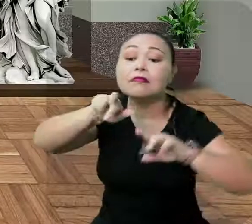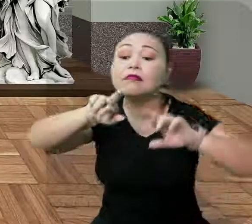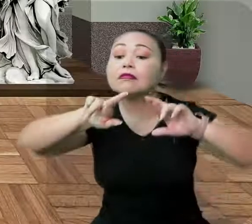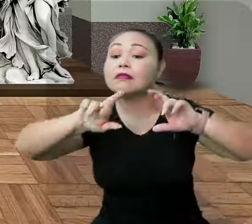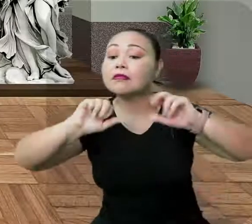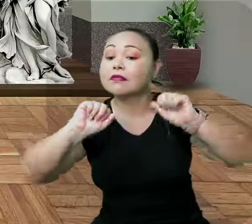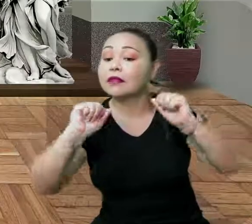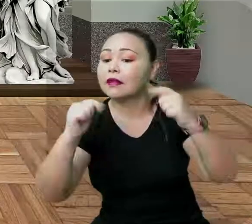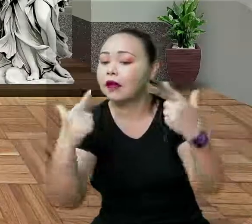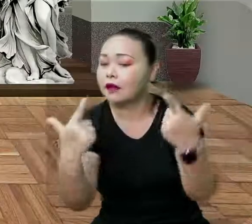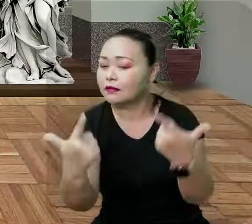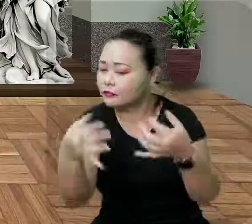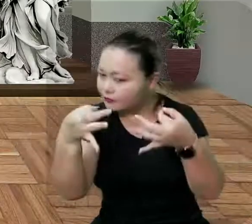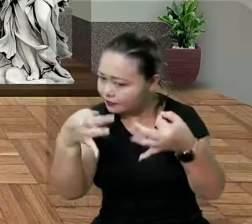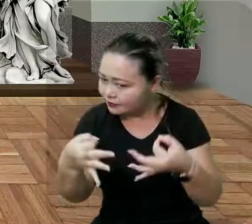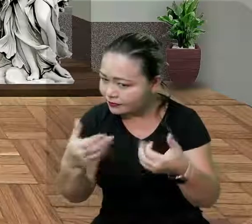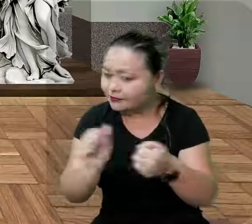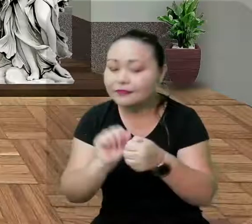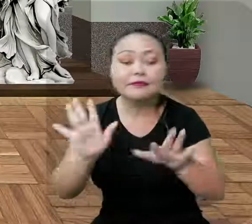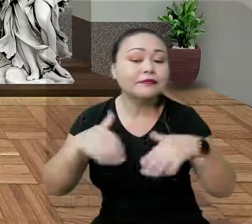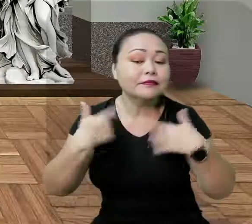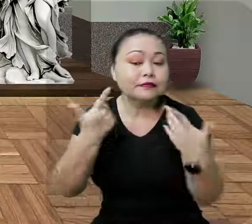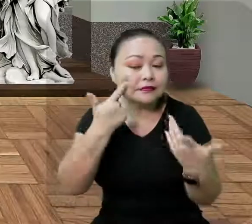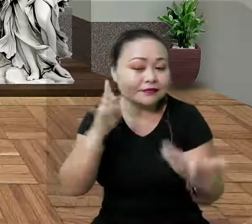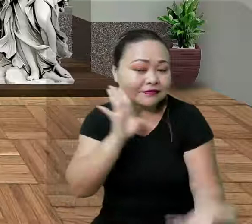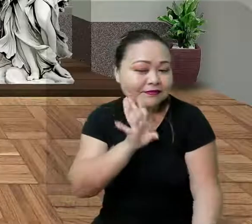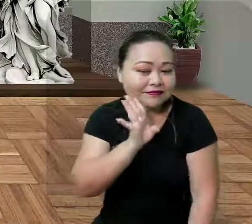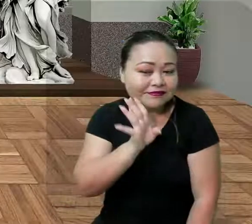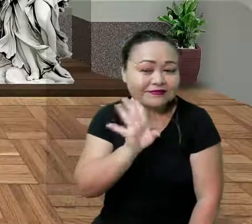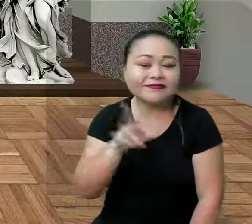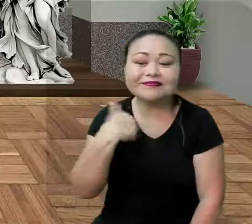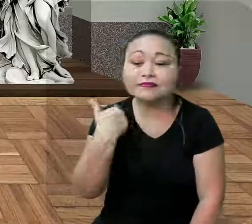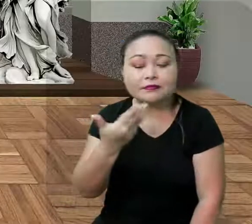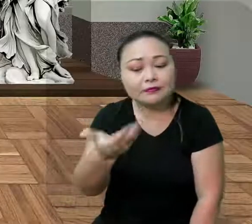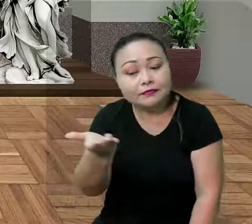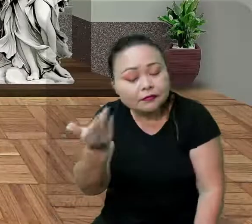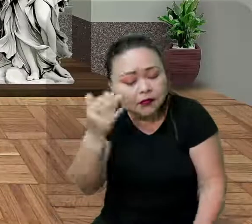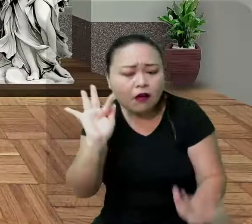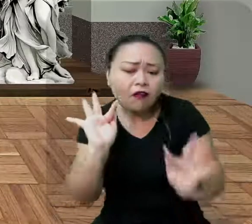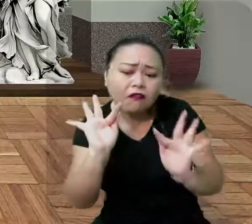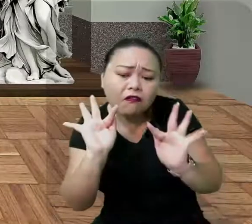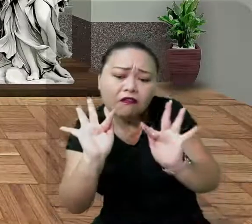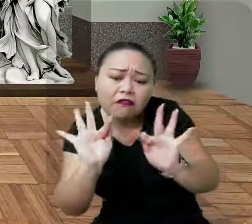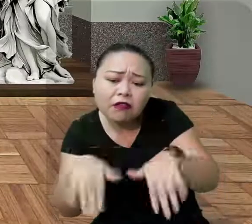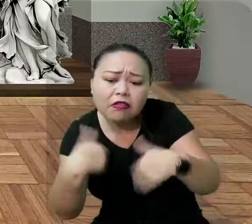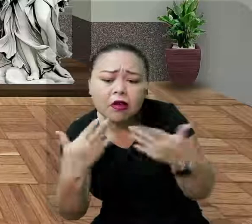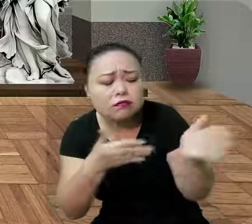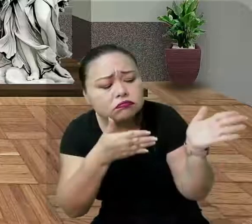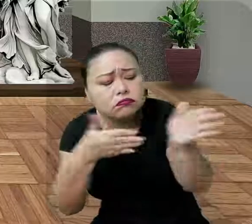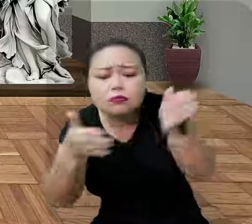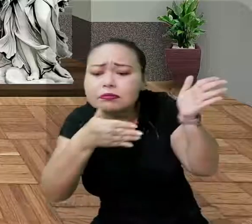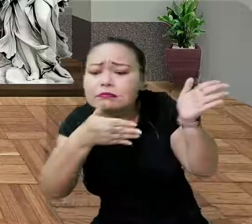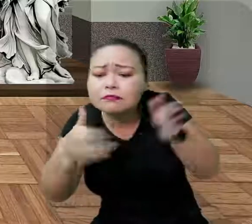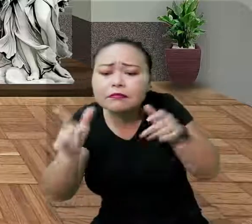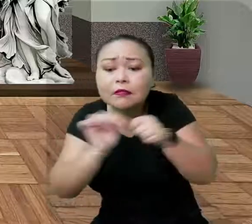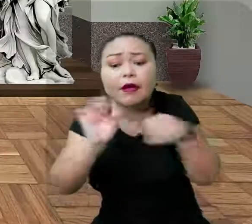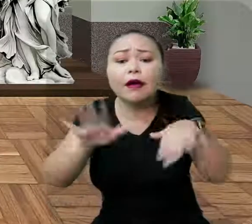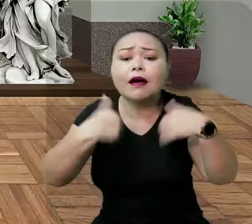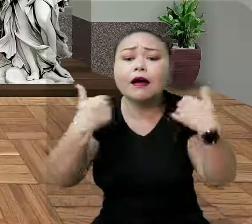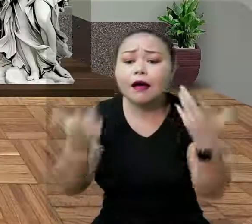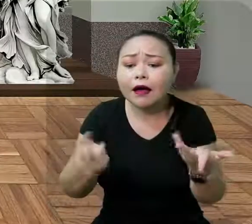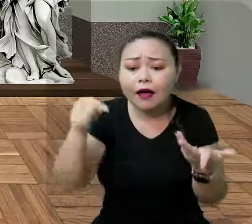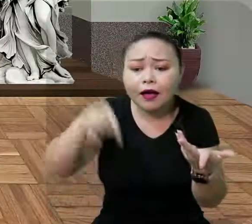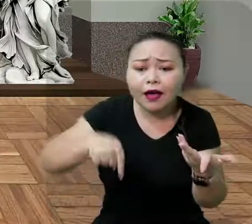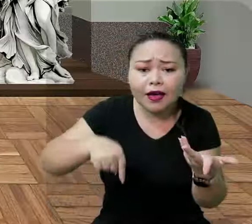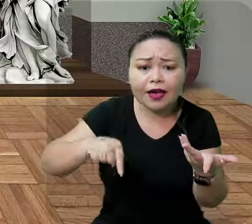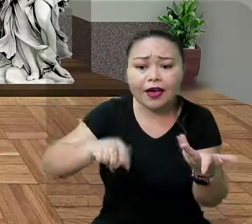história geral exato e olha só que bacana nós estamos chegando no final da nossa Temporada ei